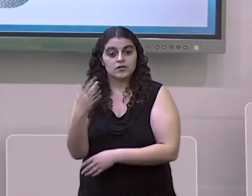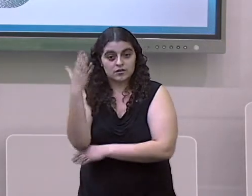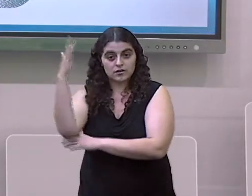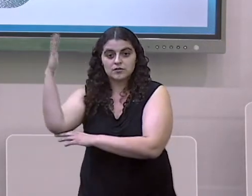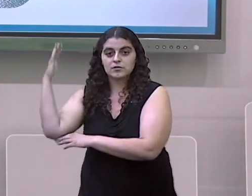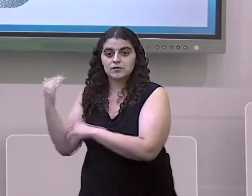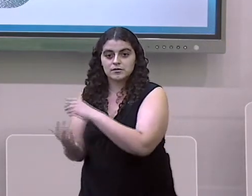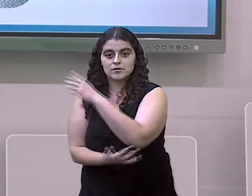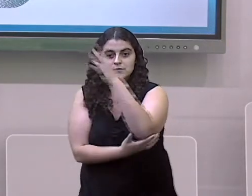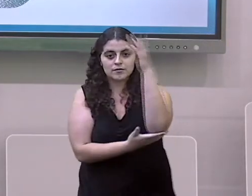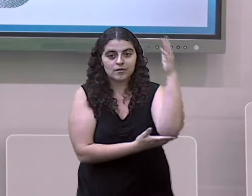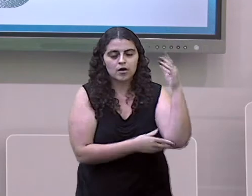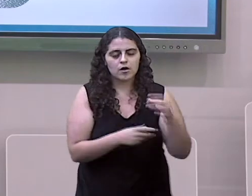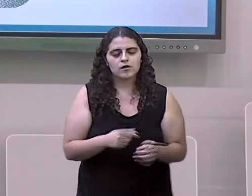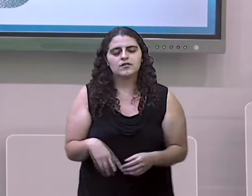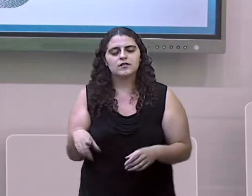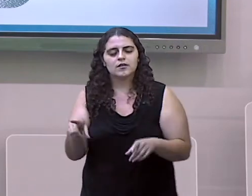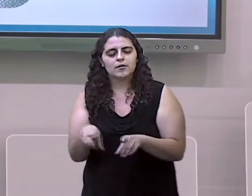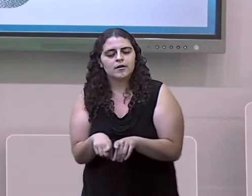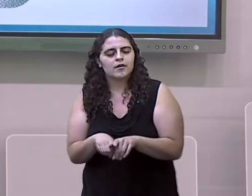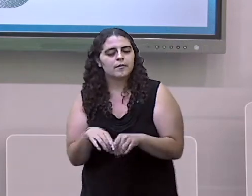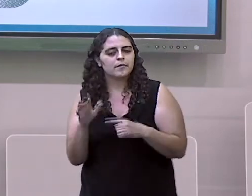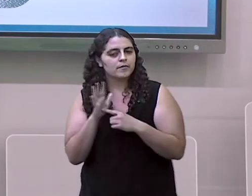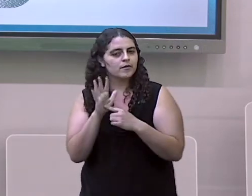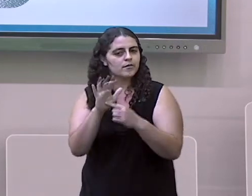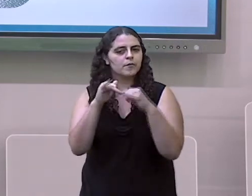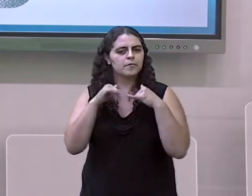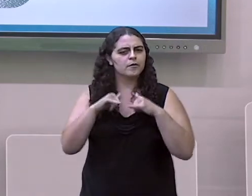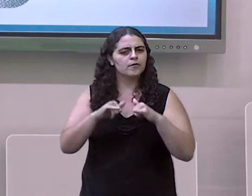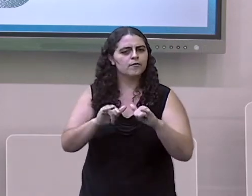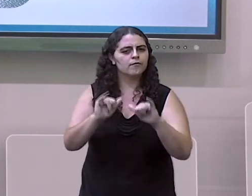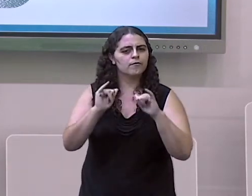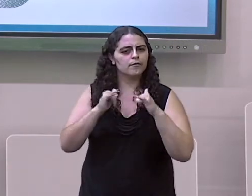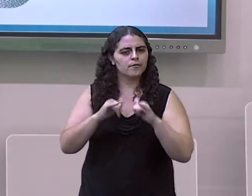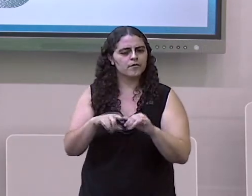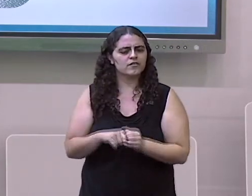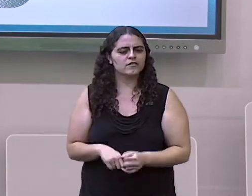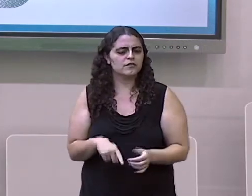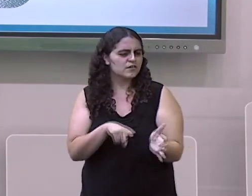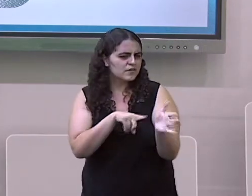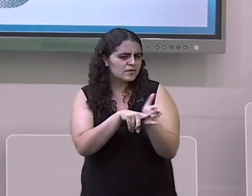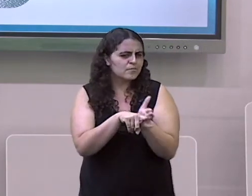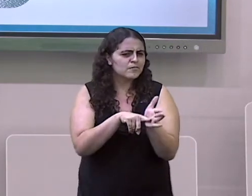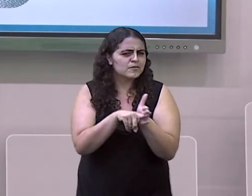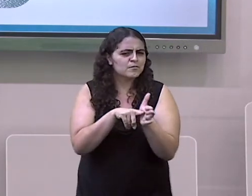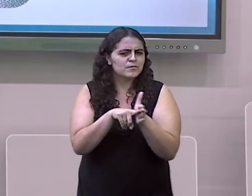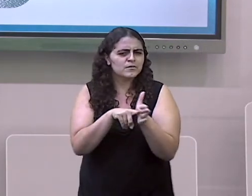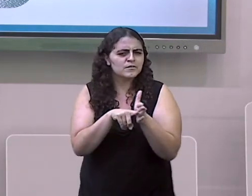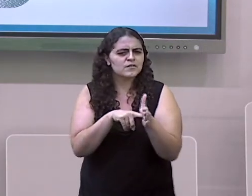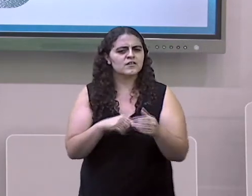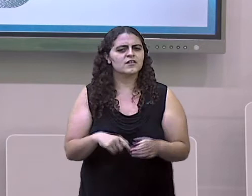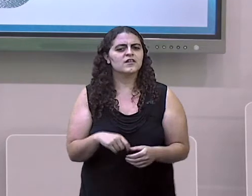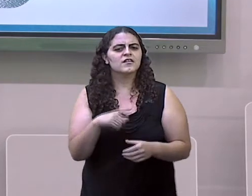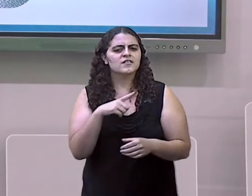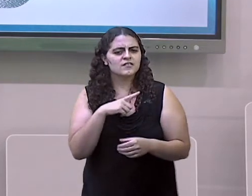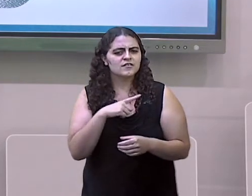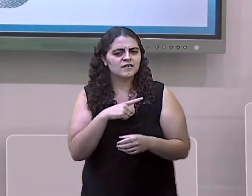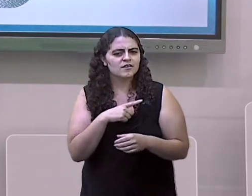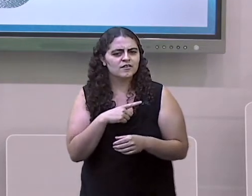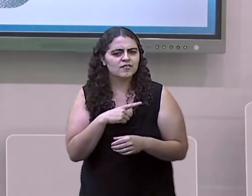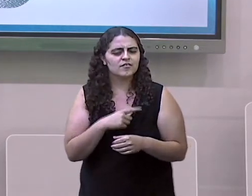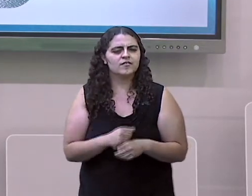naturais. Aqui eu só quero acrescentar uma informação, né, junto com as minhas pesquisas aqui para nossas aulas, que existem ainda também